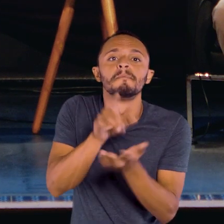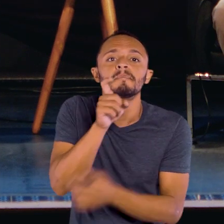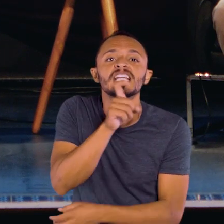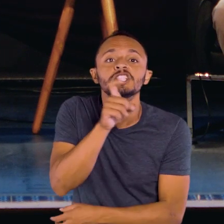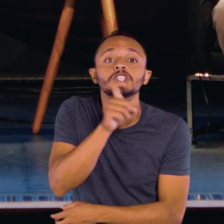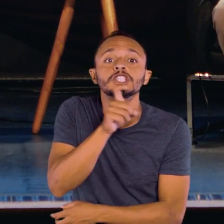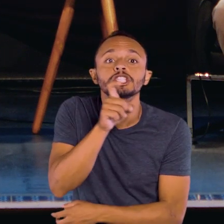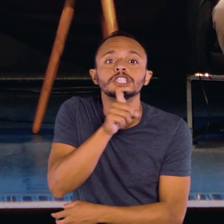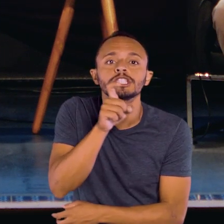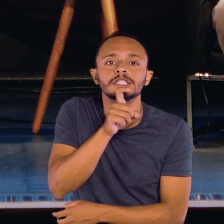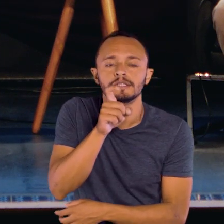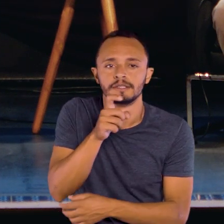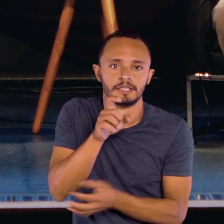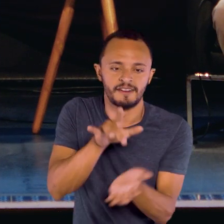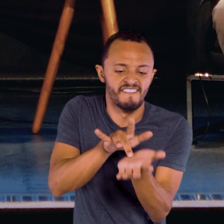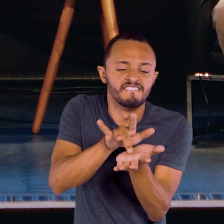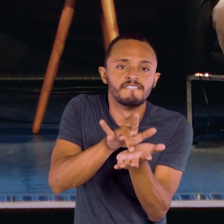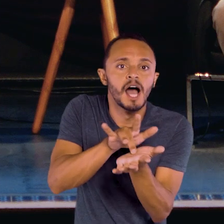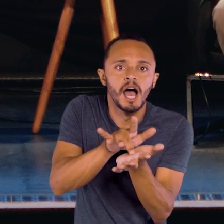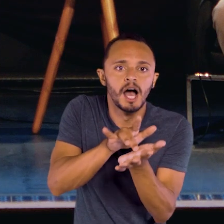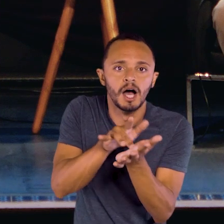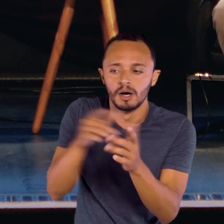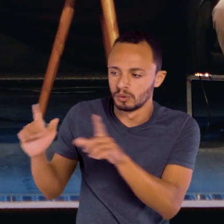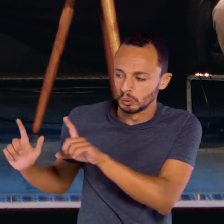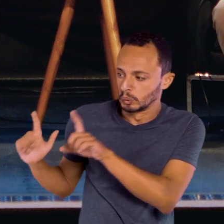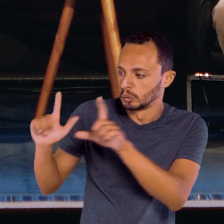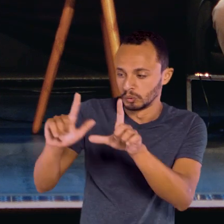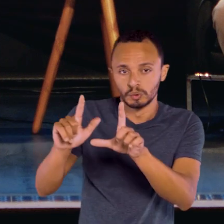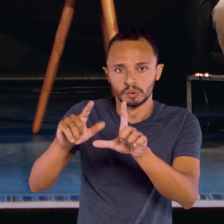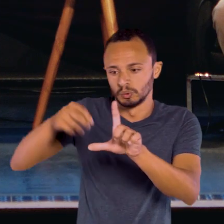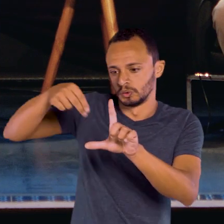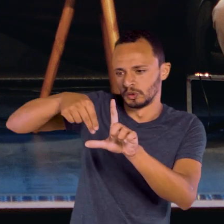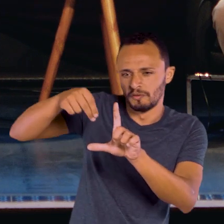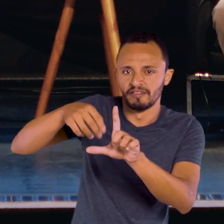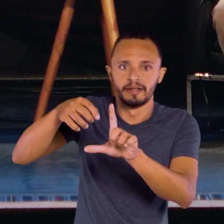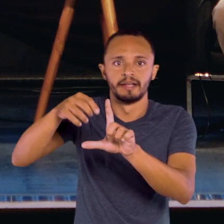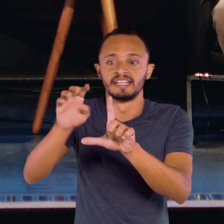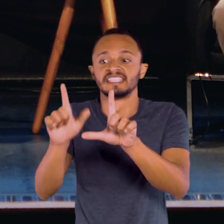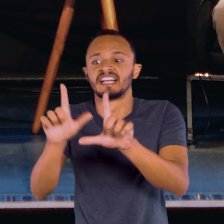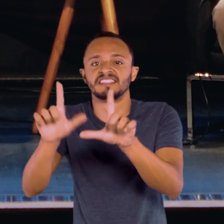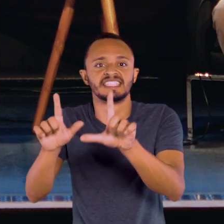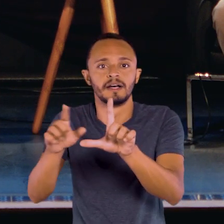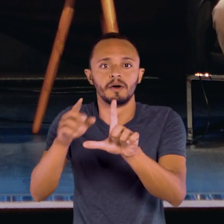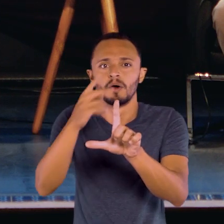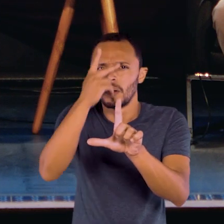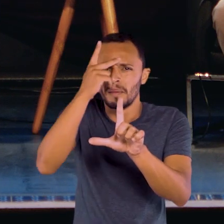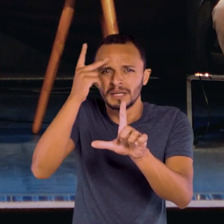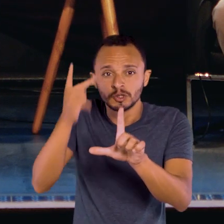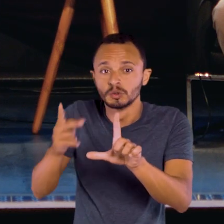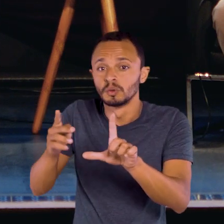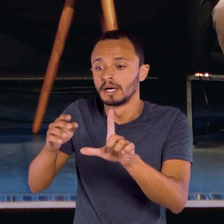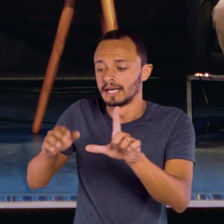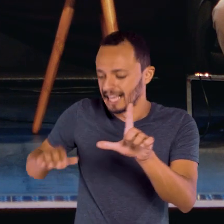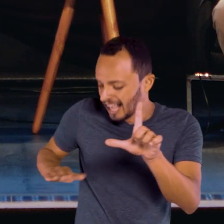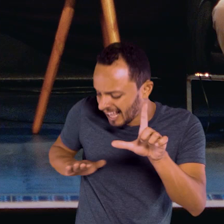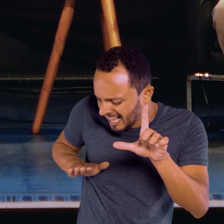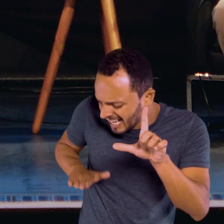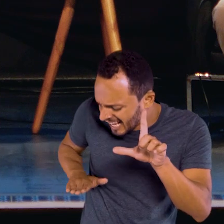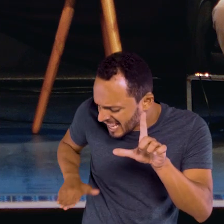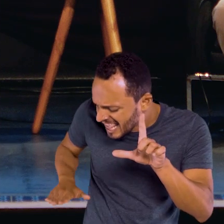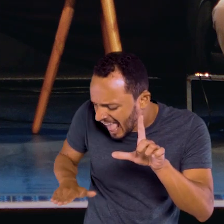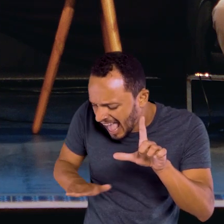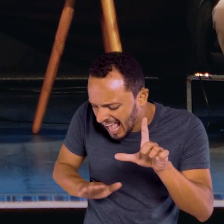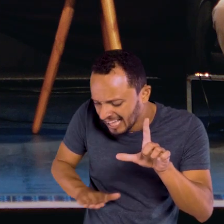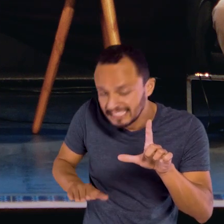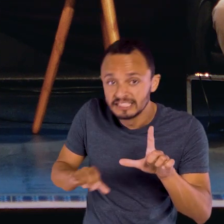atores maravilhosos, brilhando a óleo e malhados. Eram crianças, né? Pessoas de 9